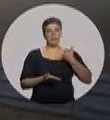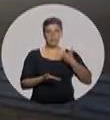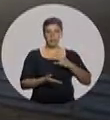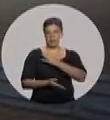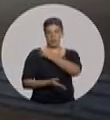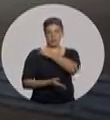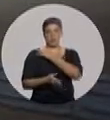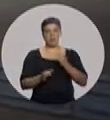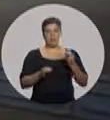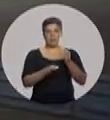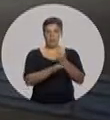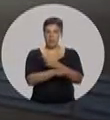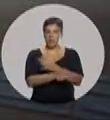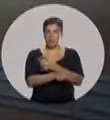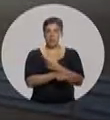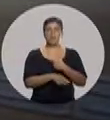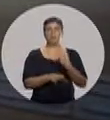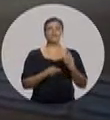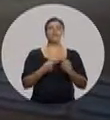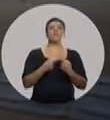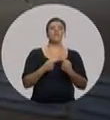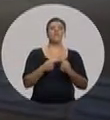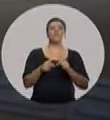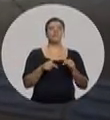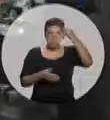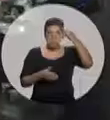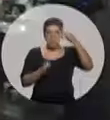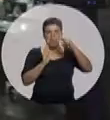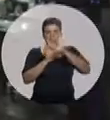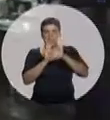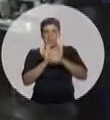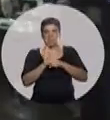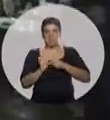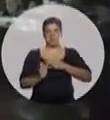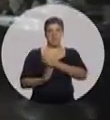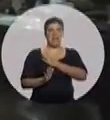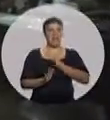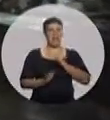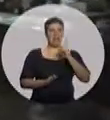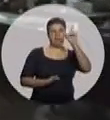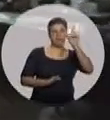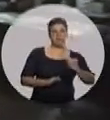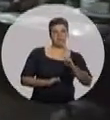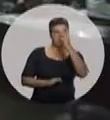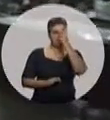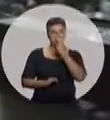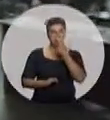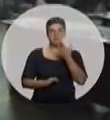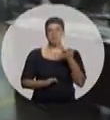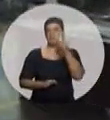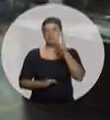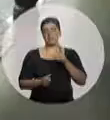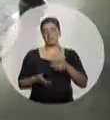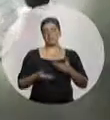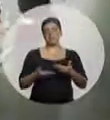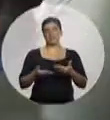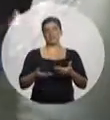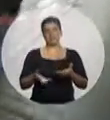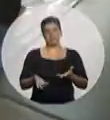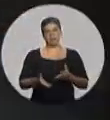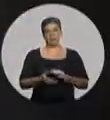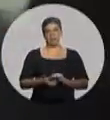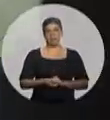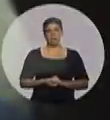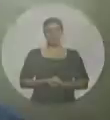Trabalho, Cor de Igualdade, do Ministério Público do Trabalho, atua em parceria com a Organização Internacional do Trabalho. A ação